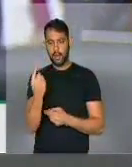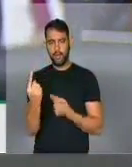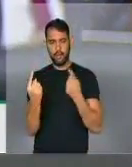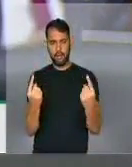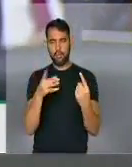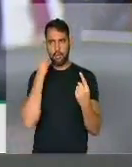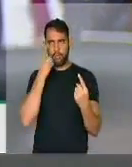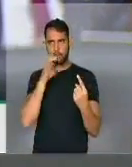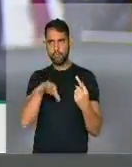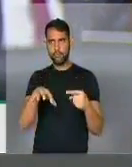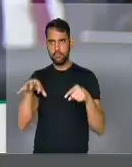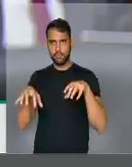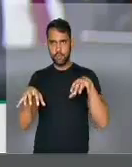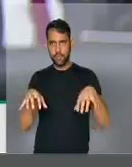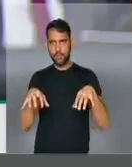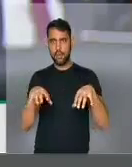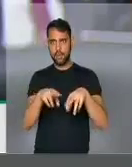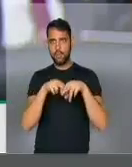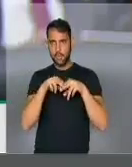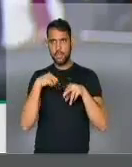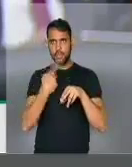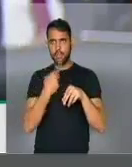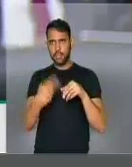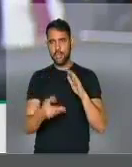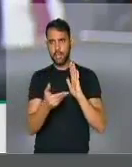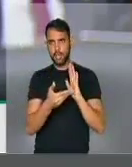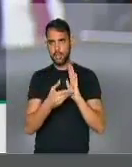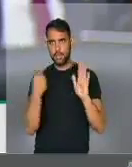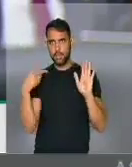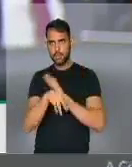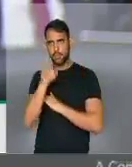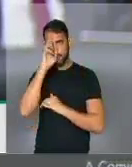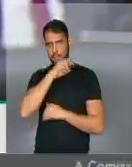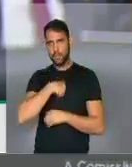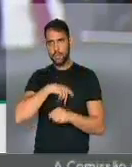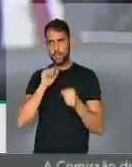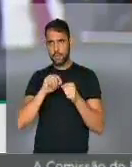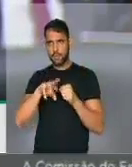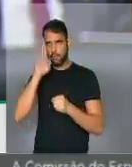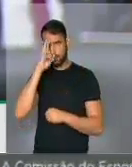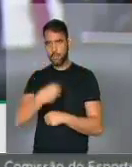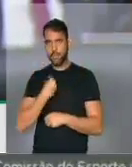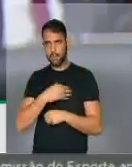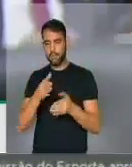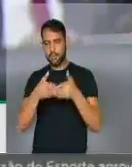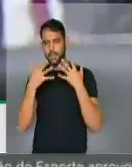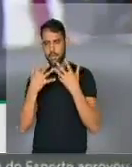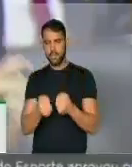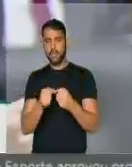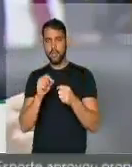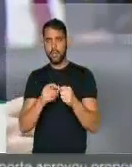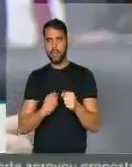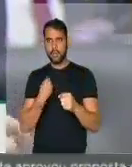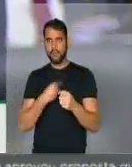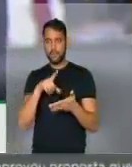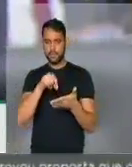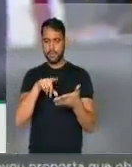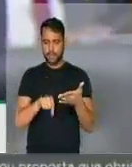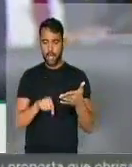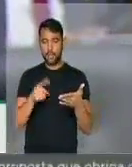cada deputado. É o precedente que nós temos da casa, essa é a questão de ordem que nós fazemos a Vossa Excelência, para permitir que, através dos